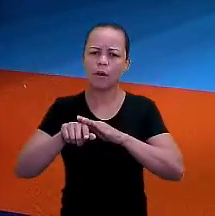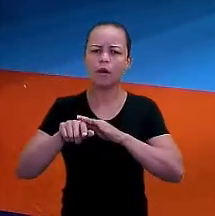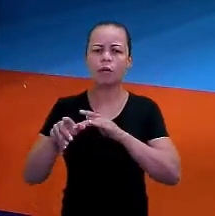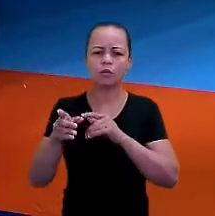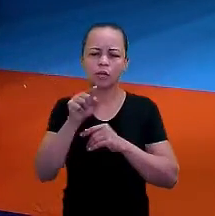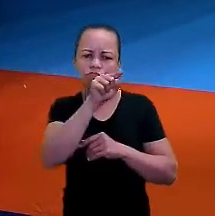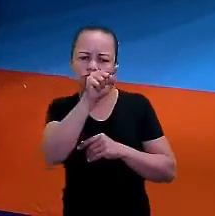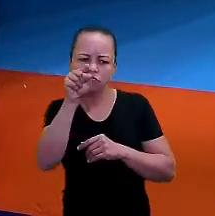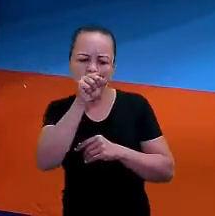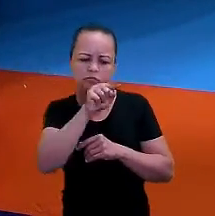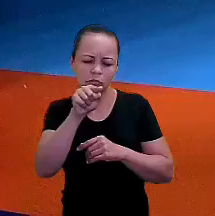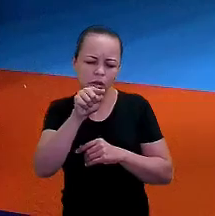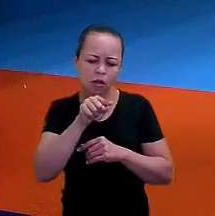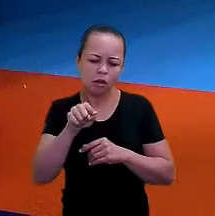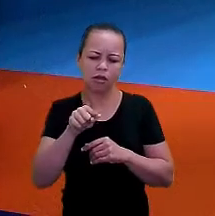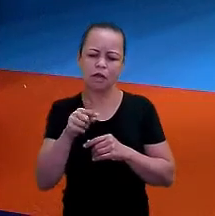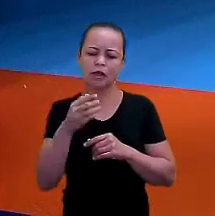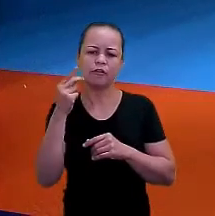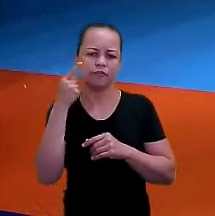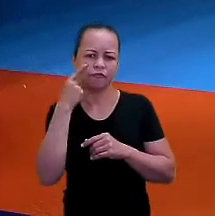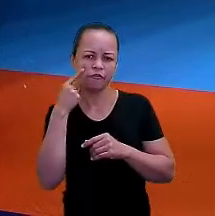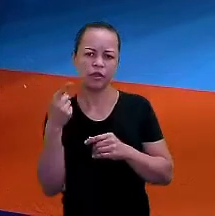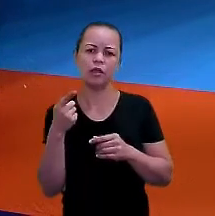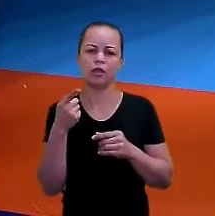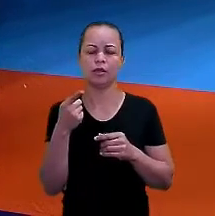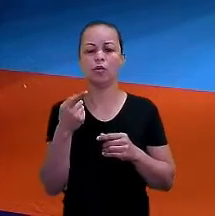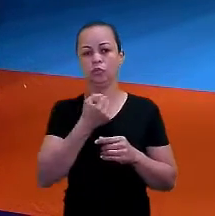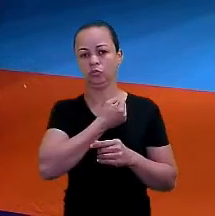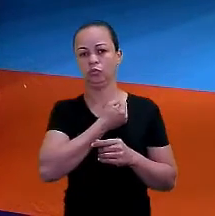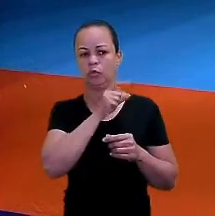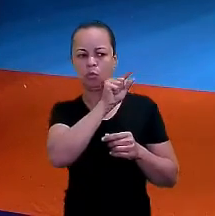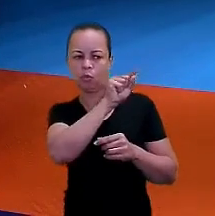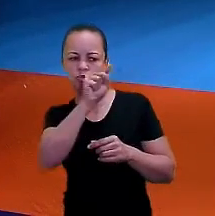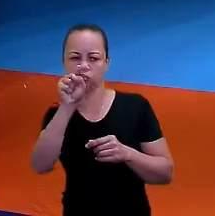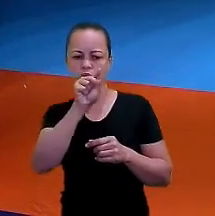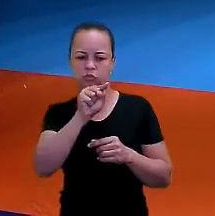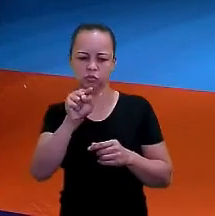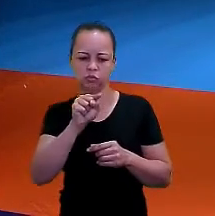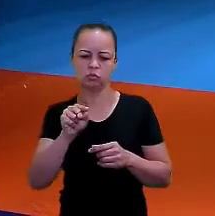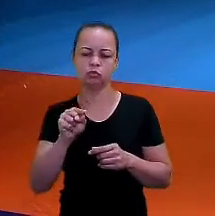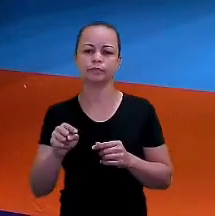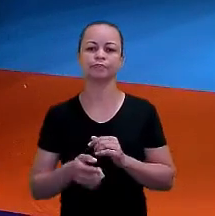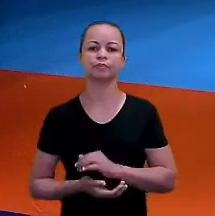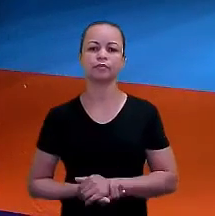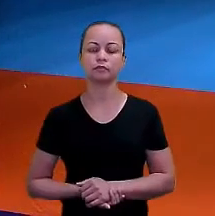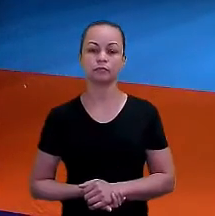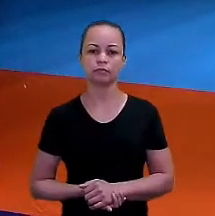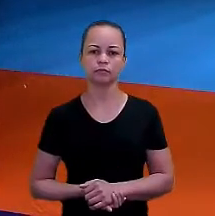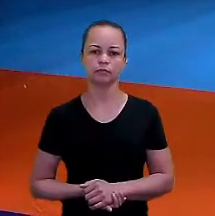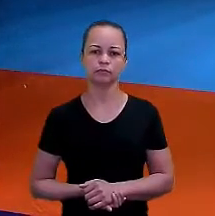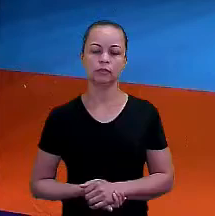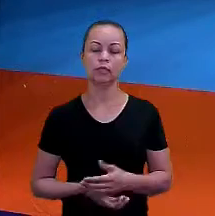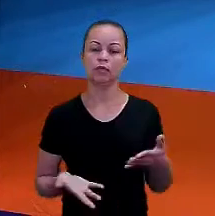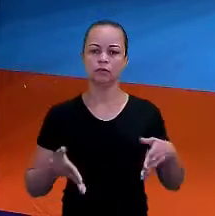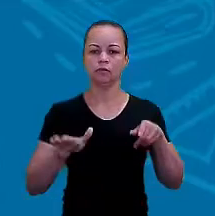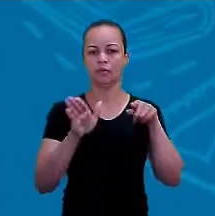ver até onde vai bater o número, tá certo? E aí eu tenho agora as perguntas desse